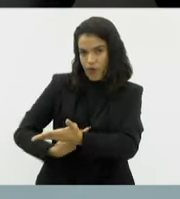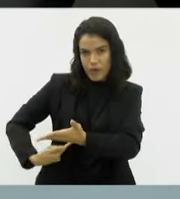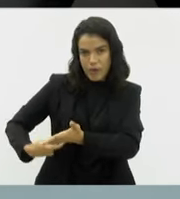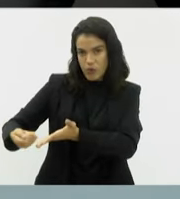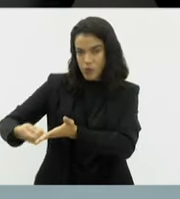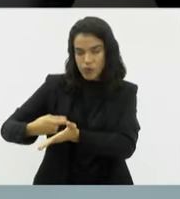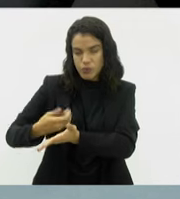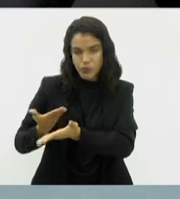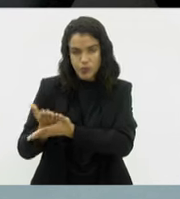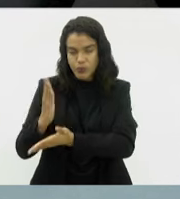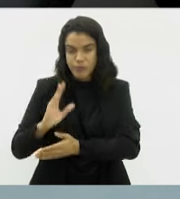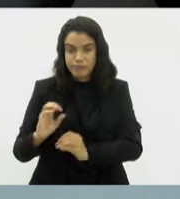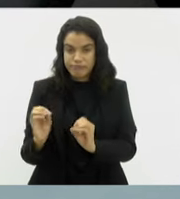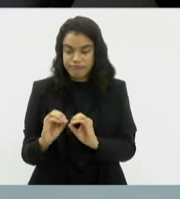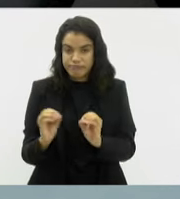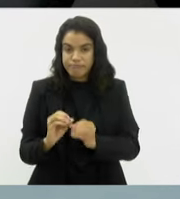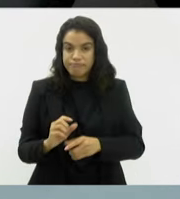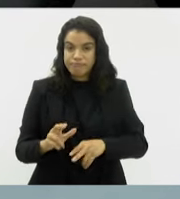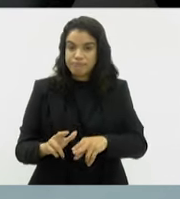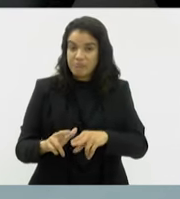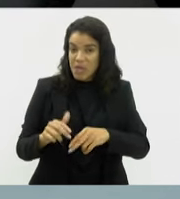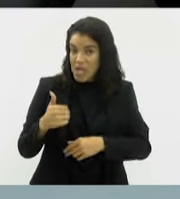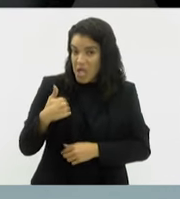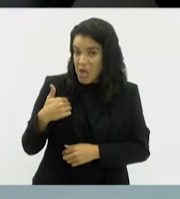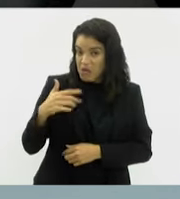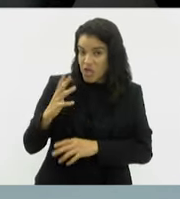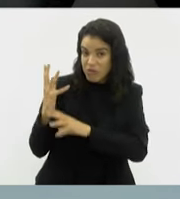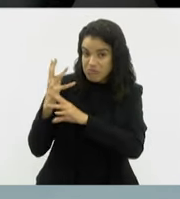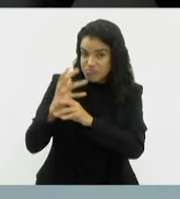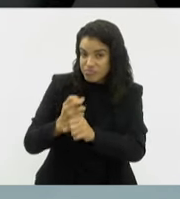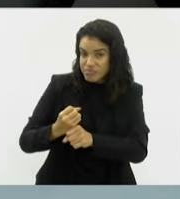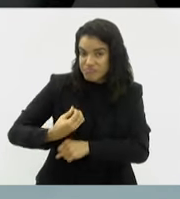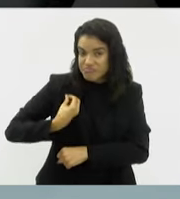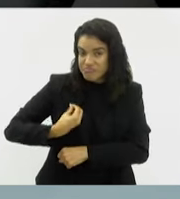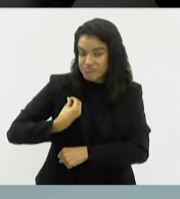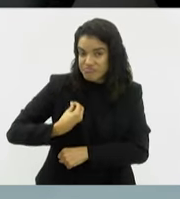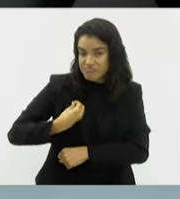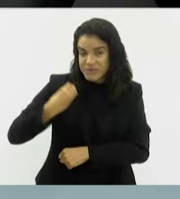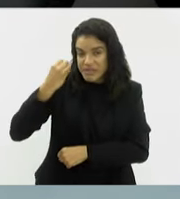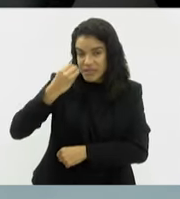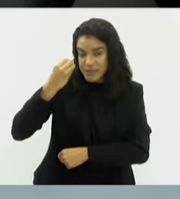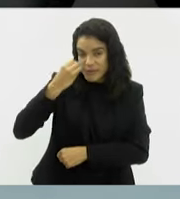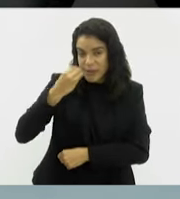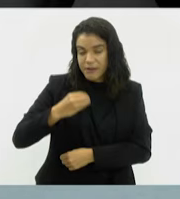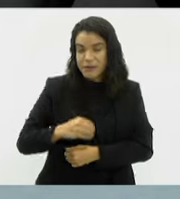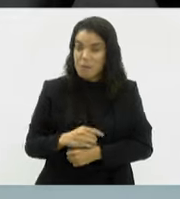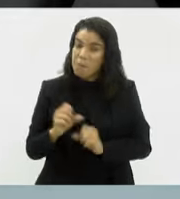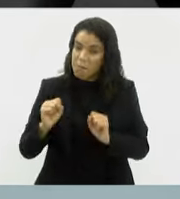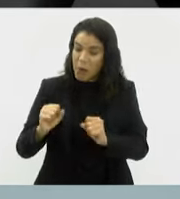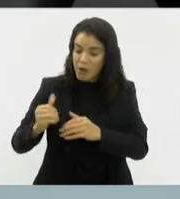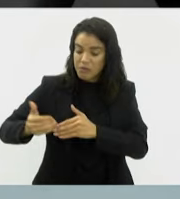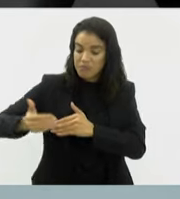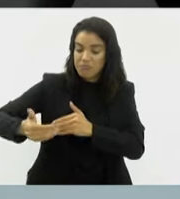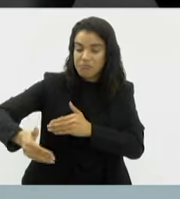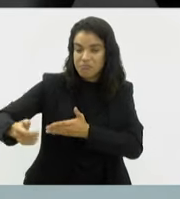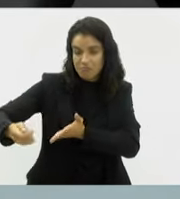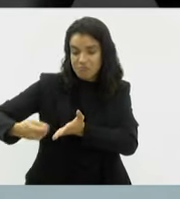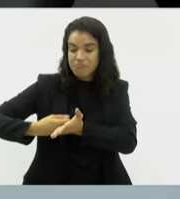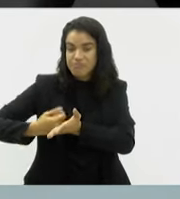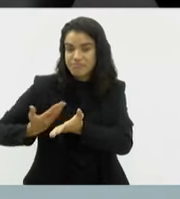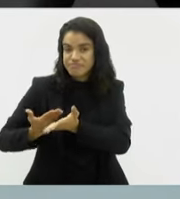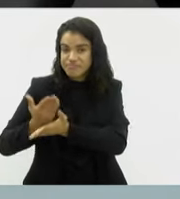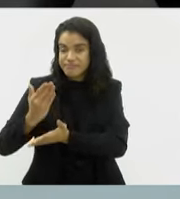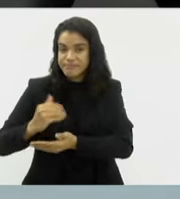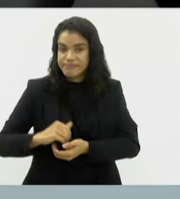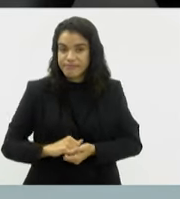Possivelmente, pelo histórico que eu tenho ouvido, o será. Se o for,